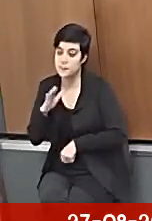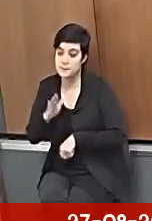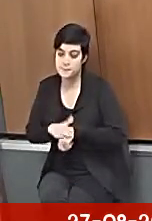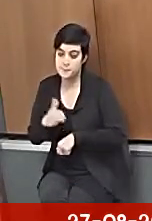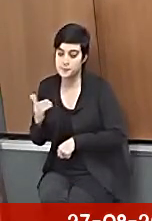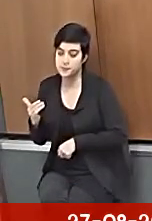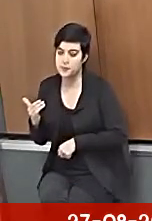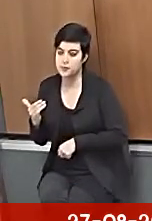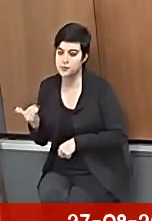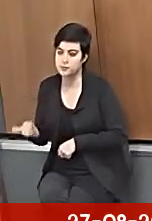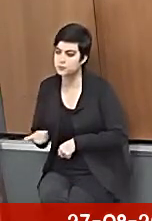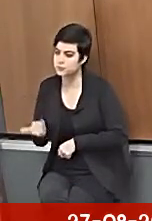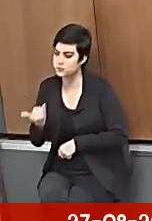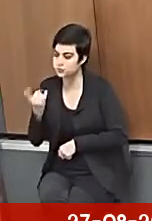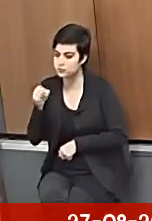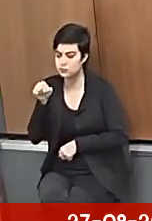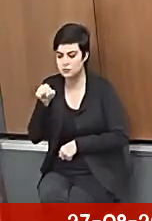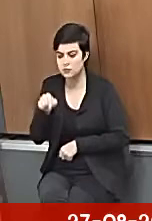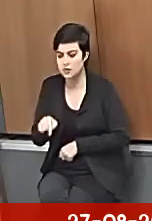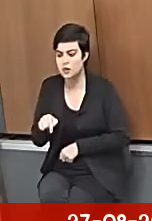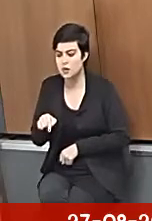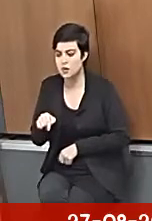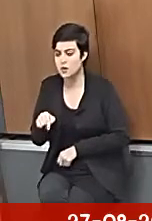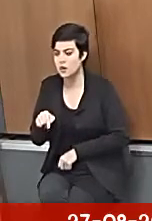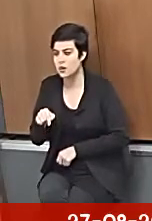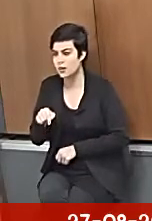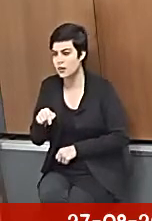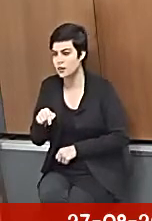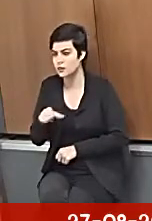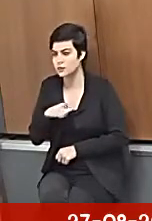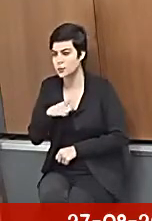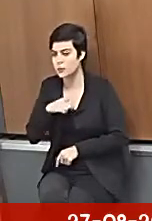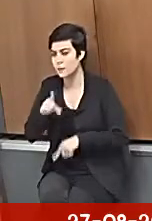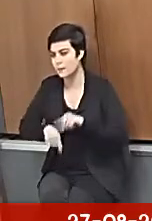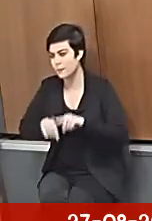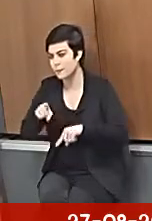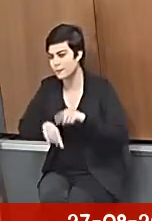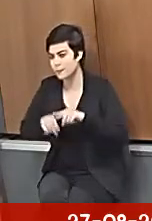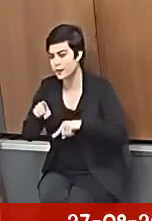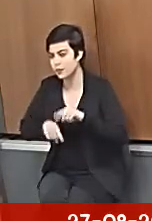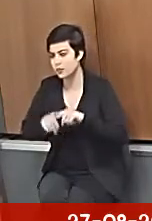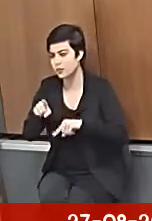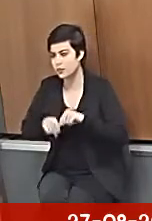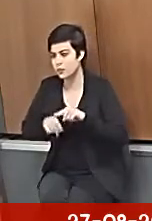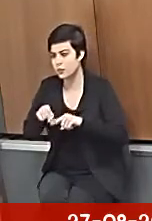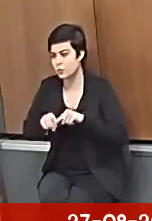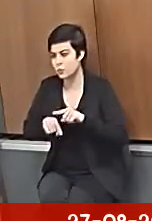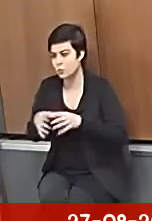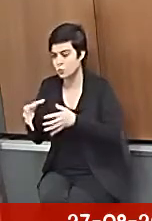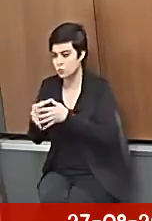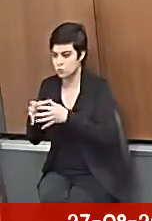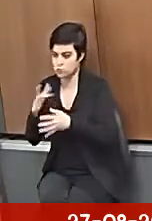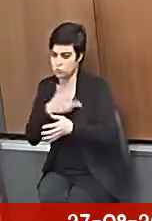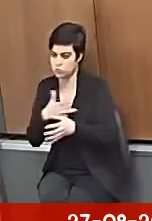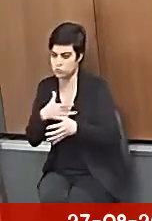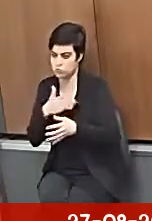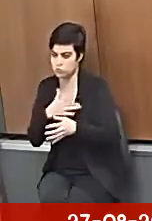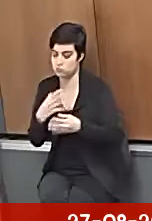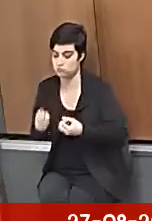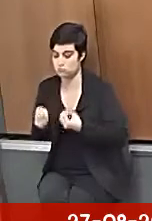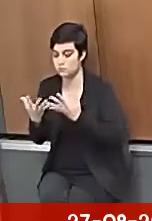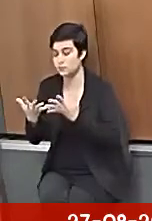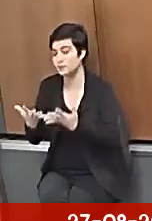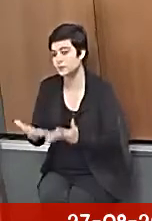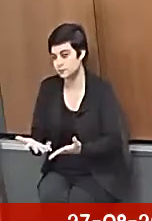a bocha né com 11 ea bocha o material até doado pela pela sede do cruzeiro a gente nós